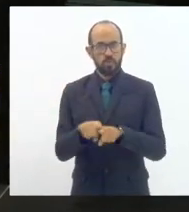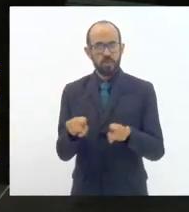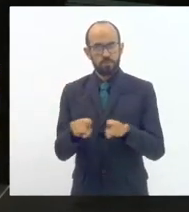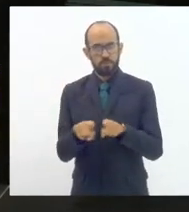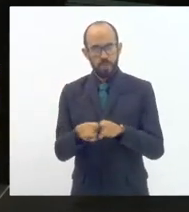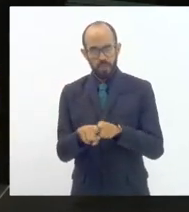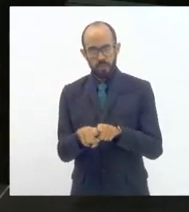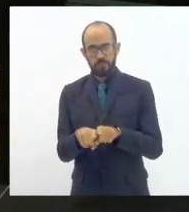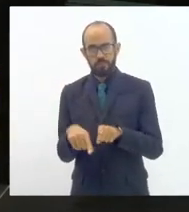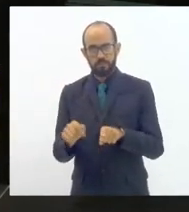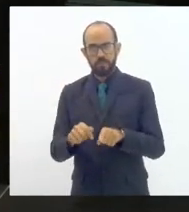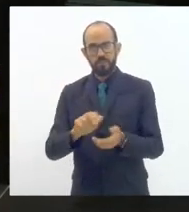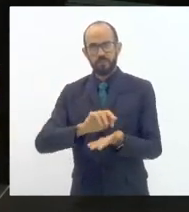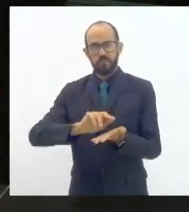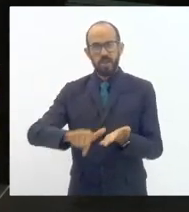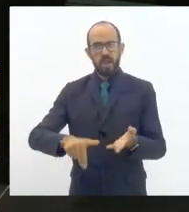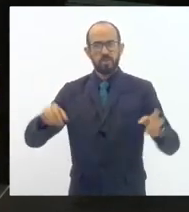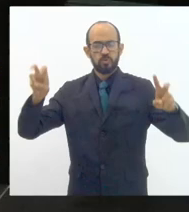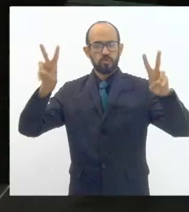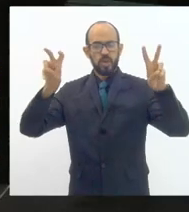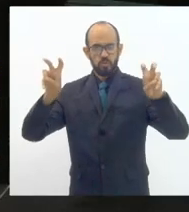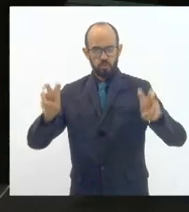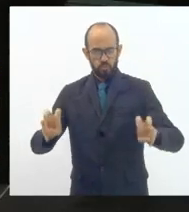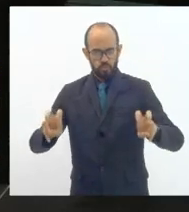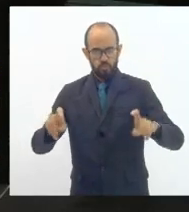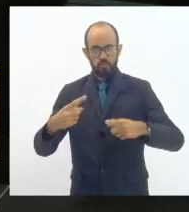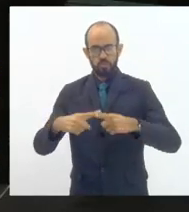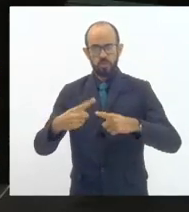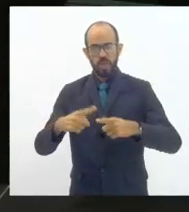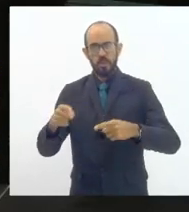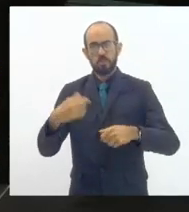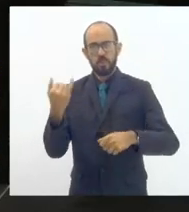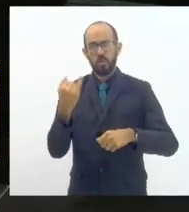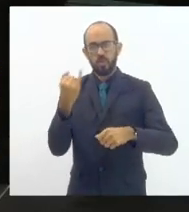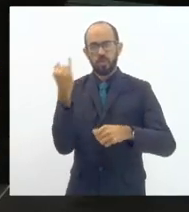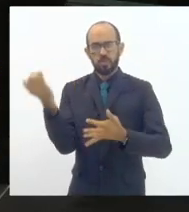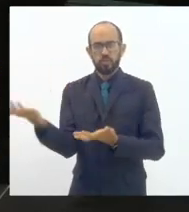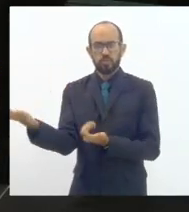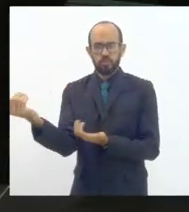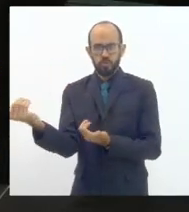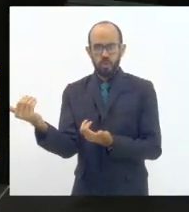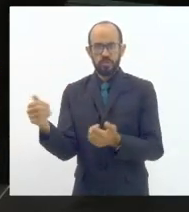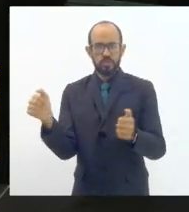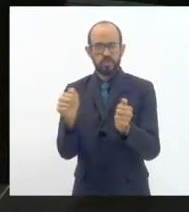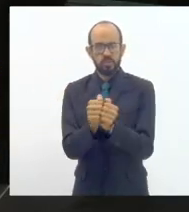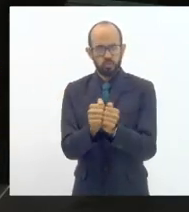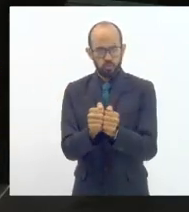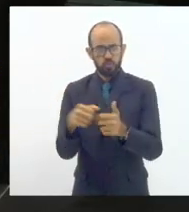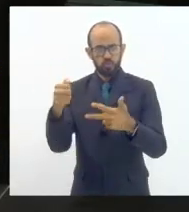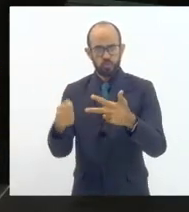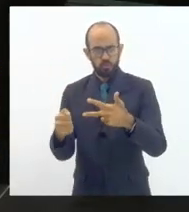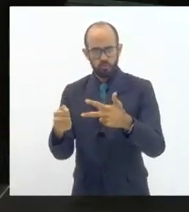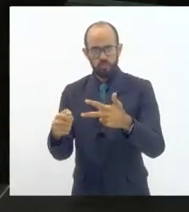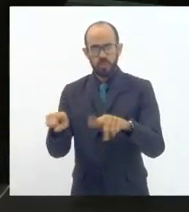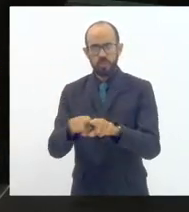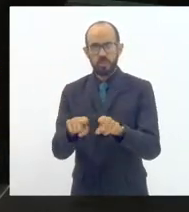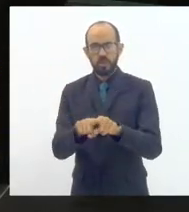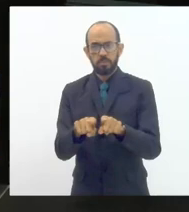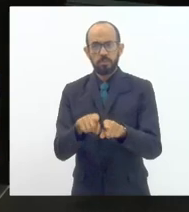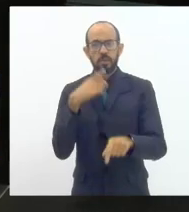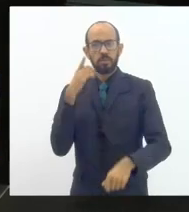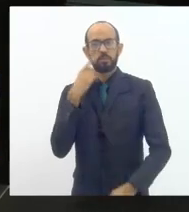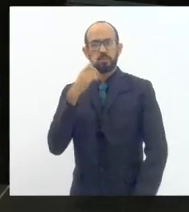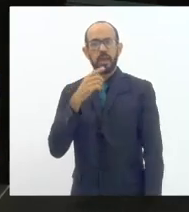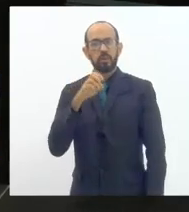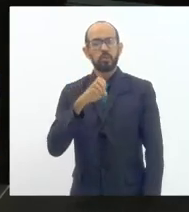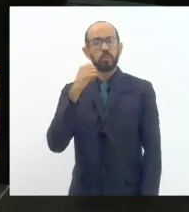diversas pautas, que é importante que a gente tenha juventude em espaços de poder, não é, Dani? E isso é fundamental. Saudar aqui o deputado Eliomar